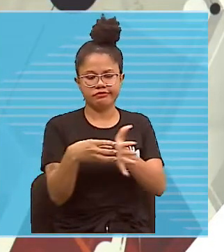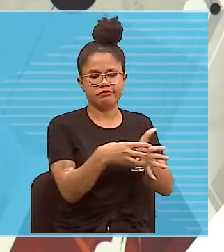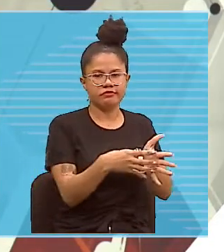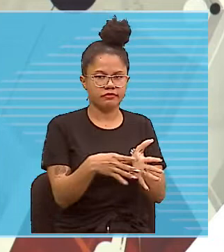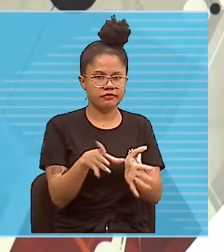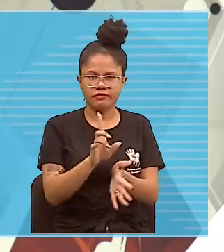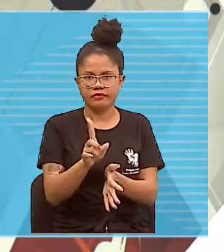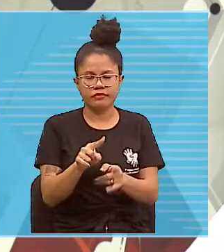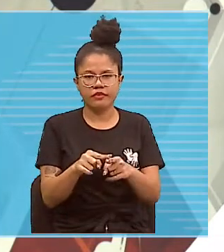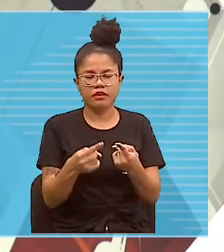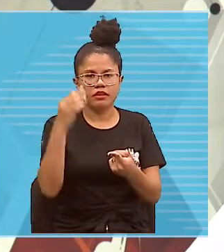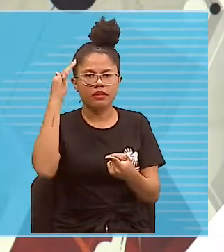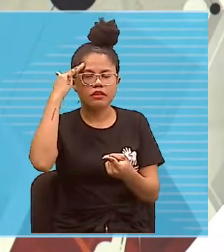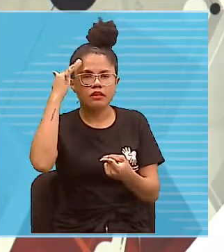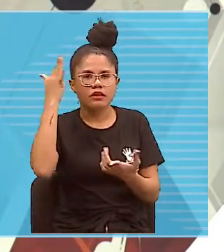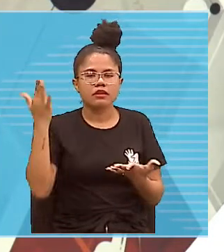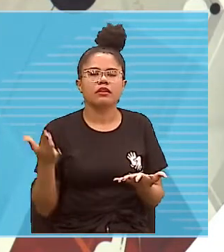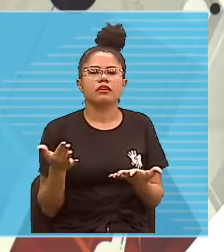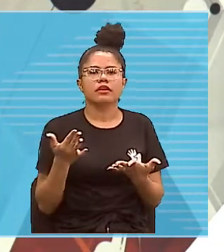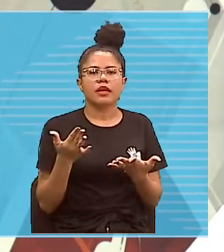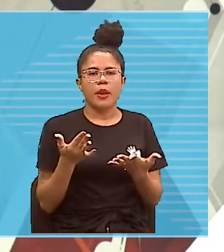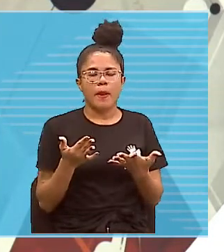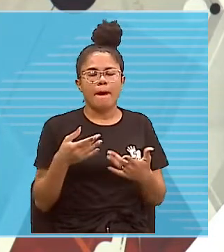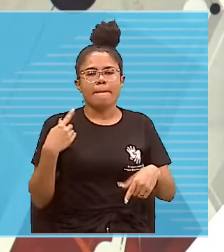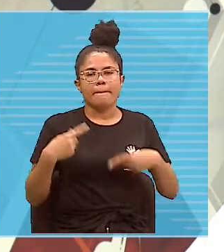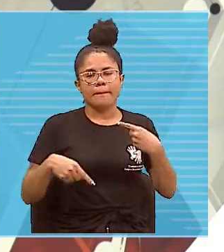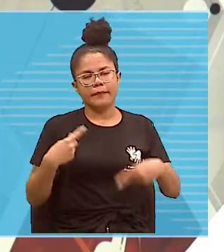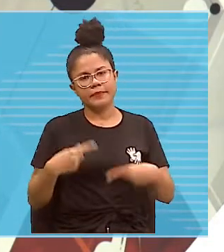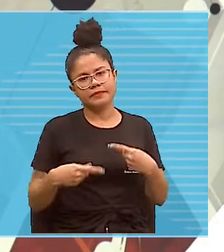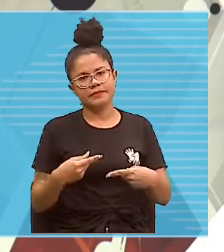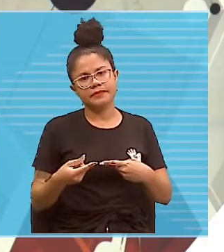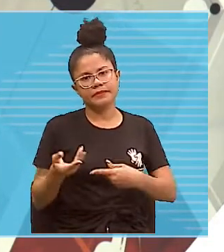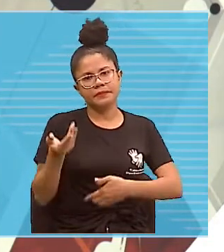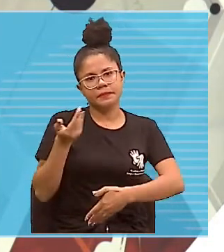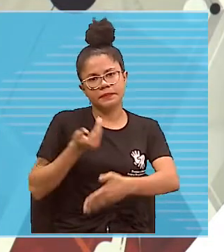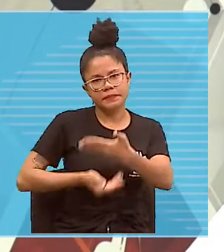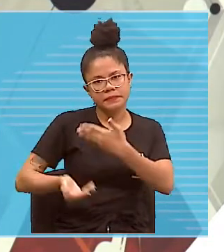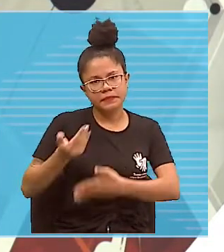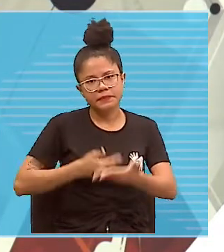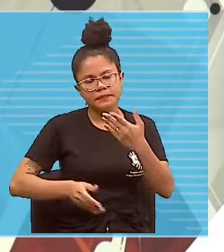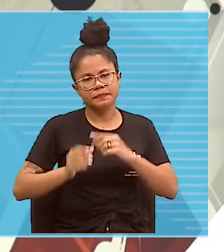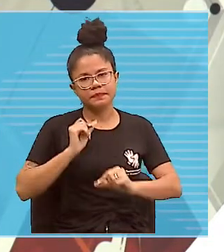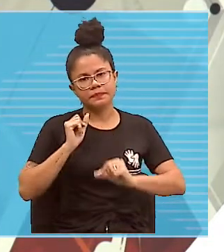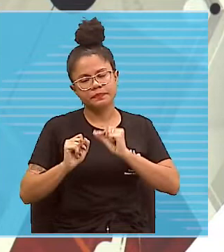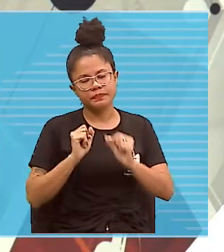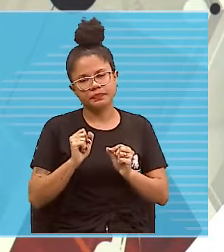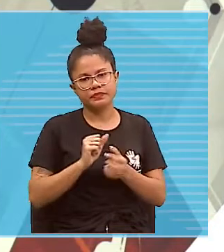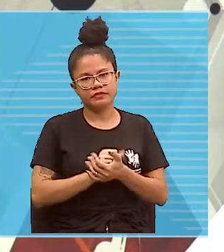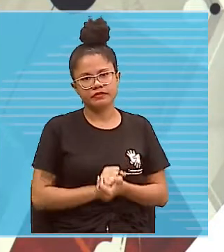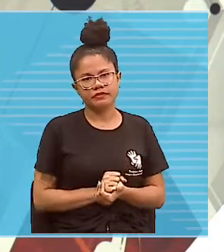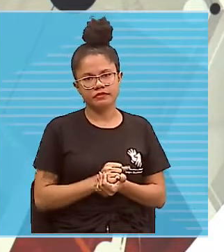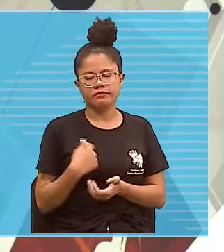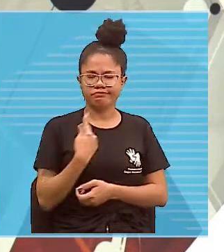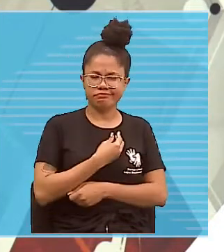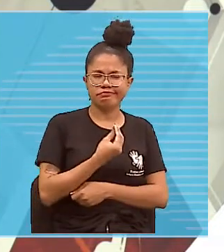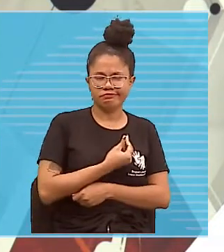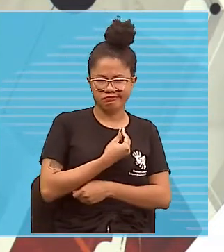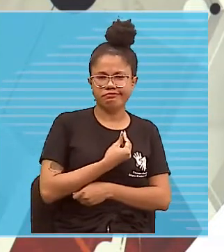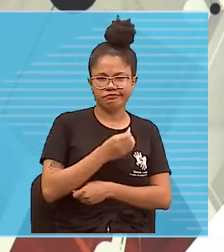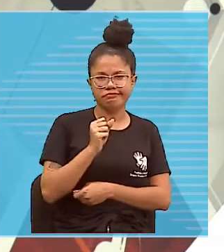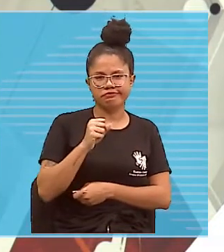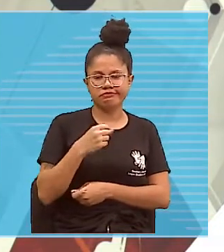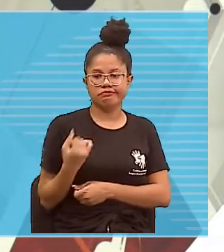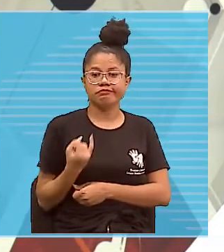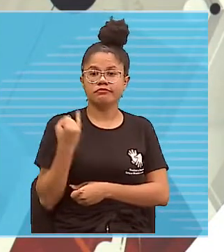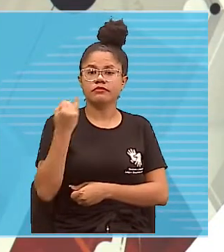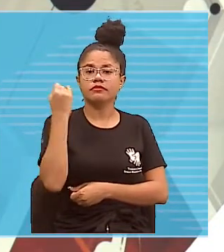política, isso está muito à frente da nossa existência mesmo. É importante a